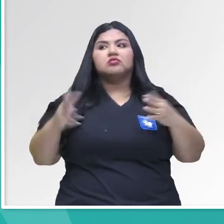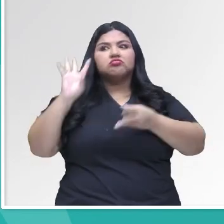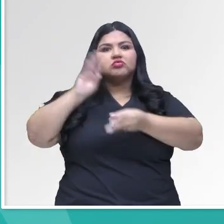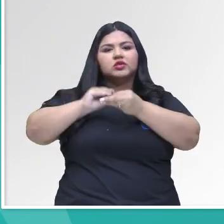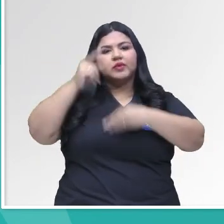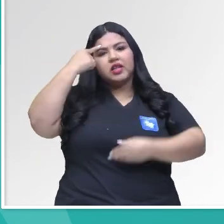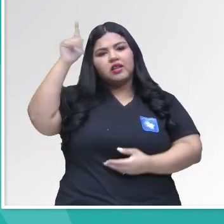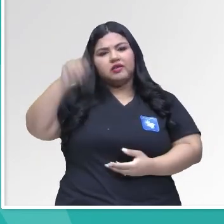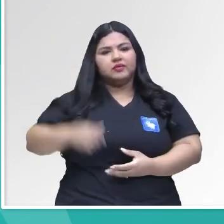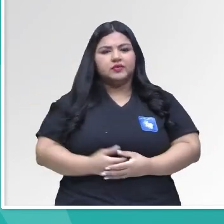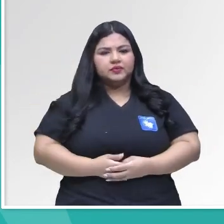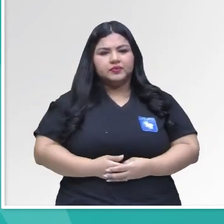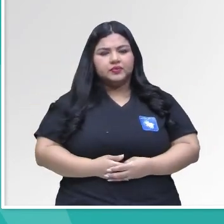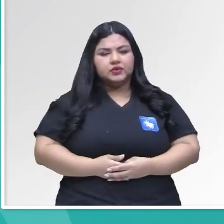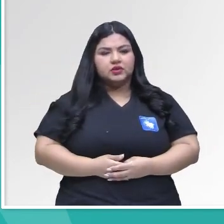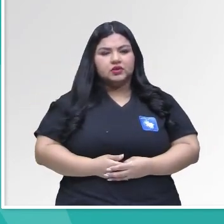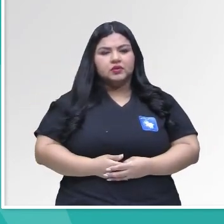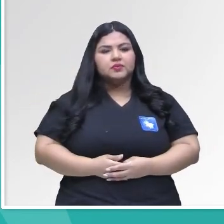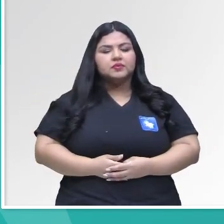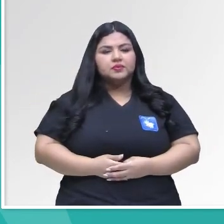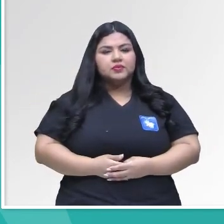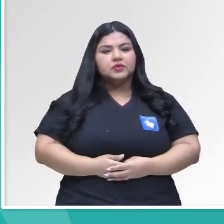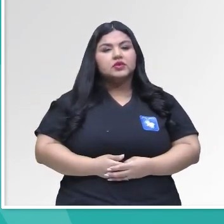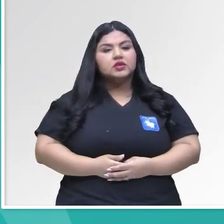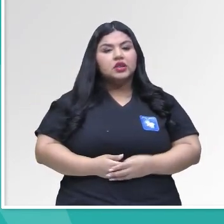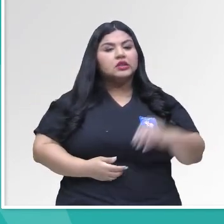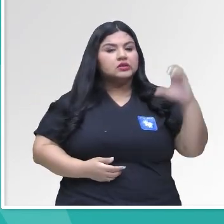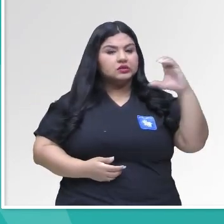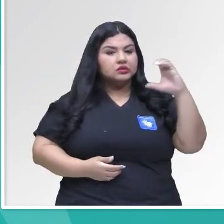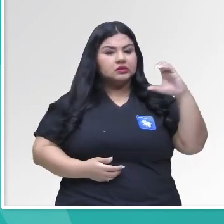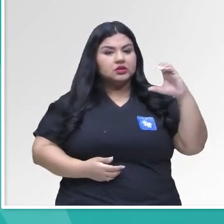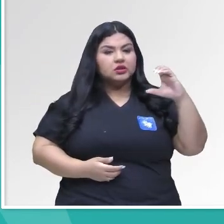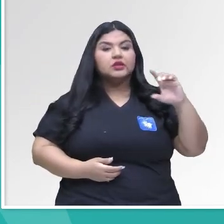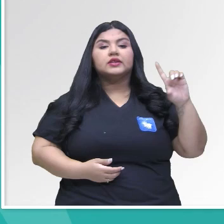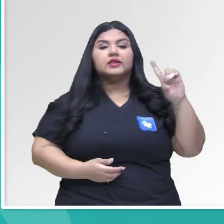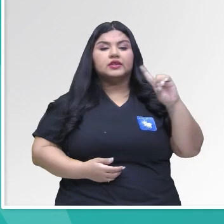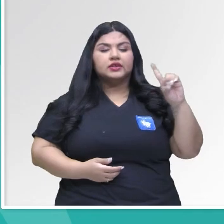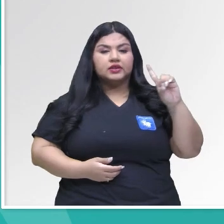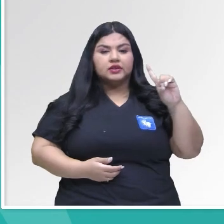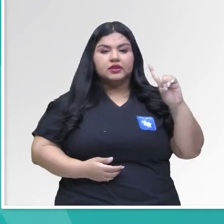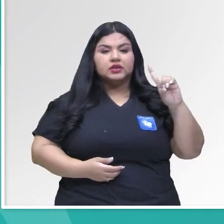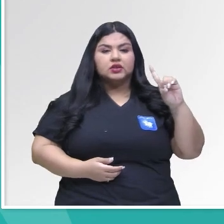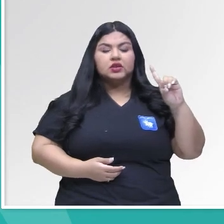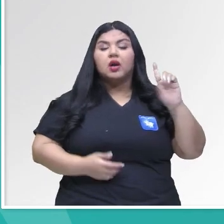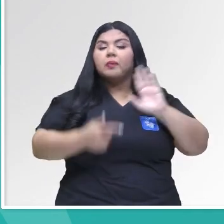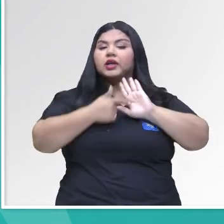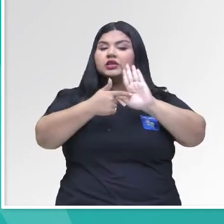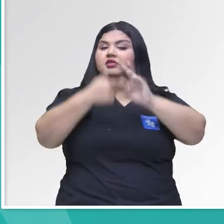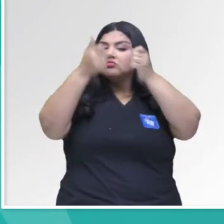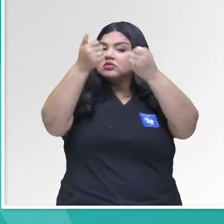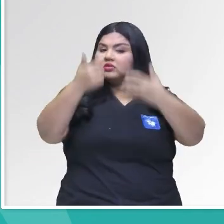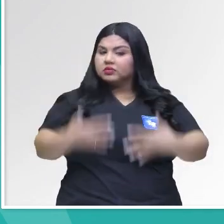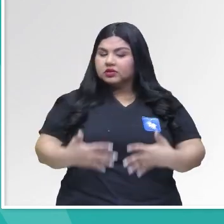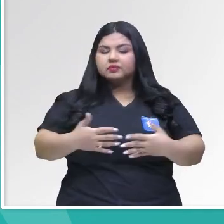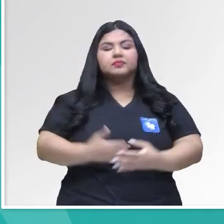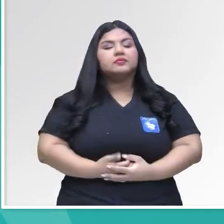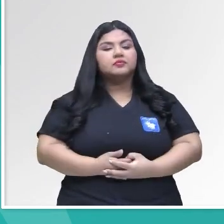ideia. Eu concluo a minha ideia na letra C. Na letra D, eu apresento uma